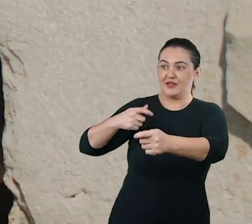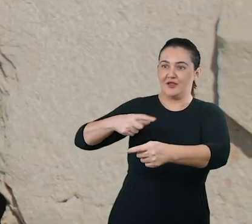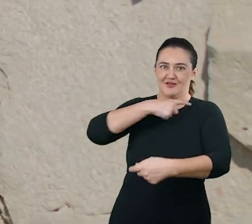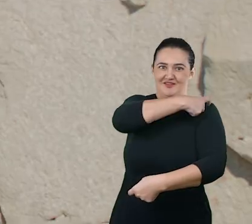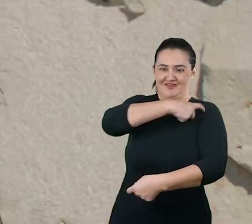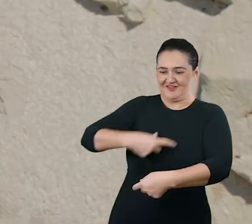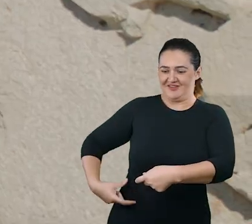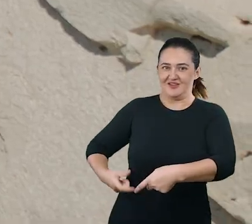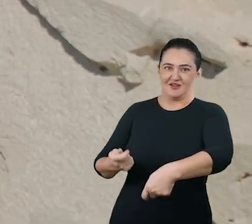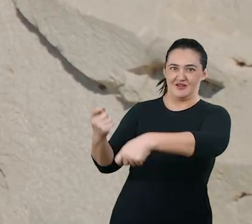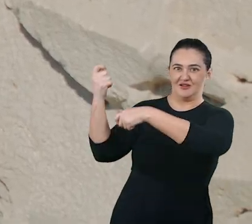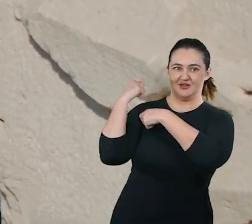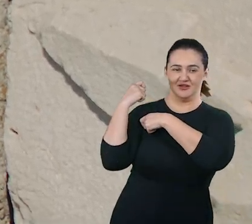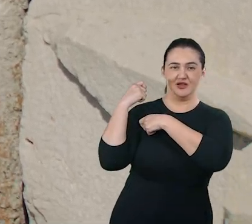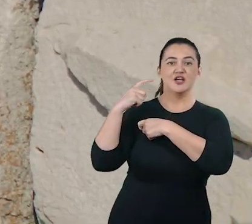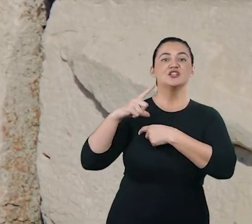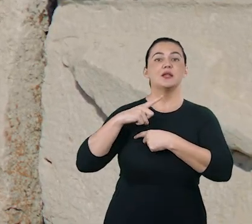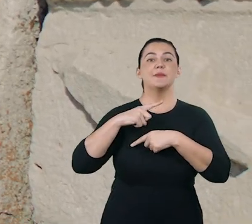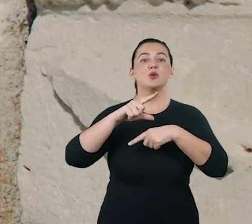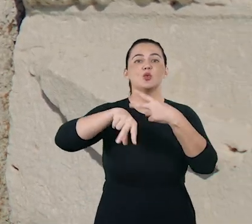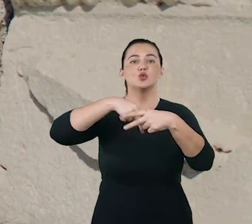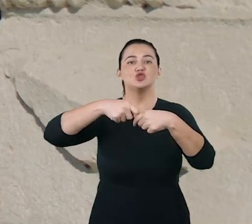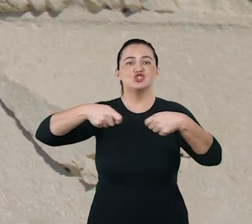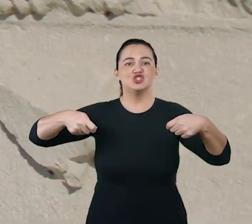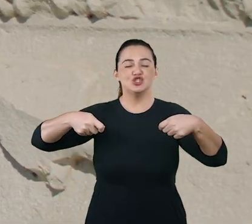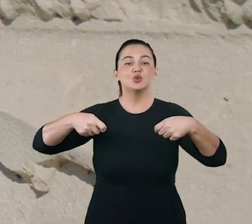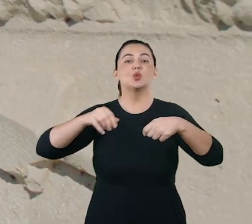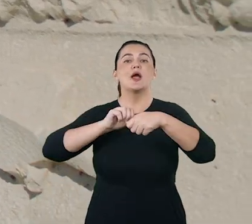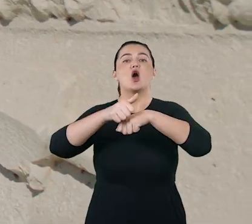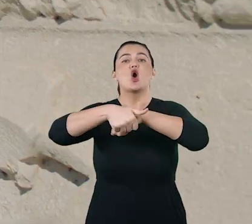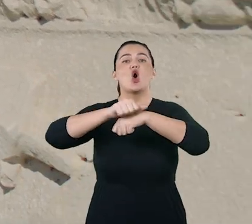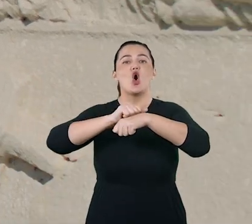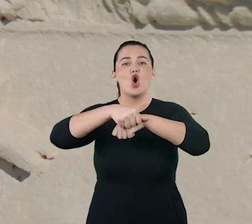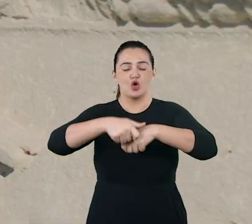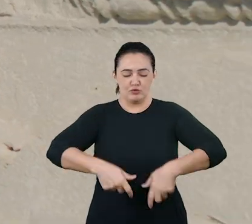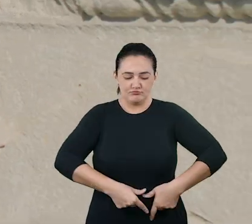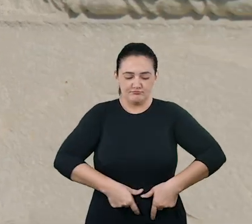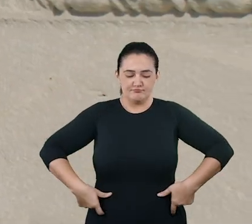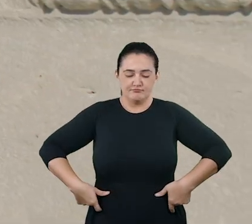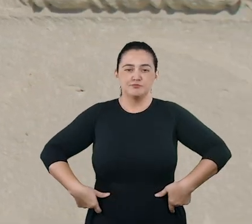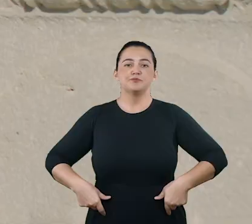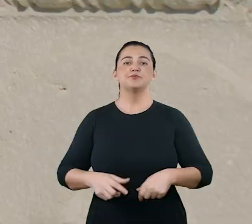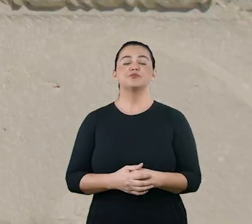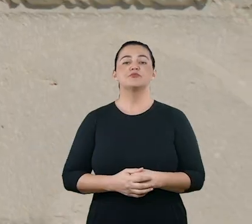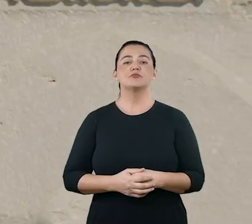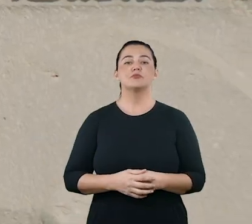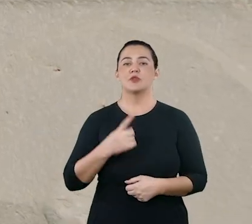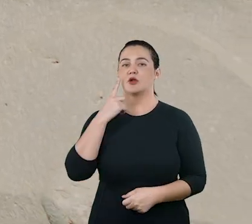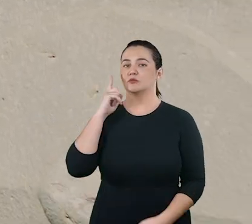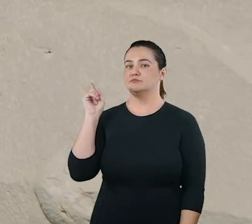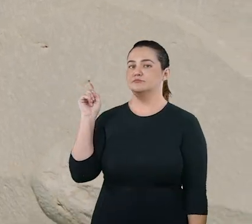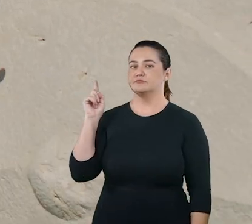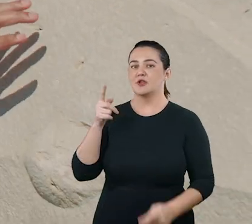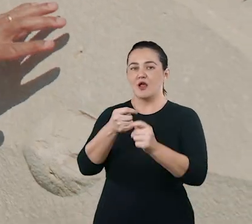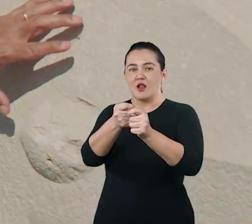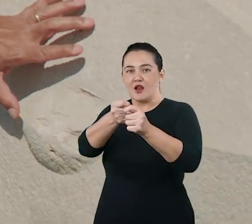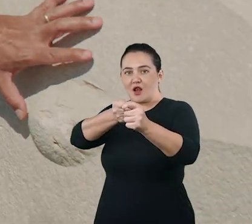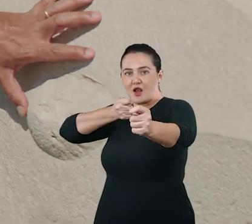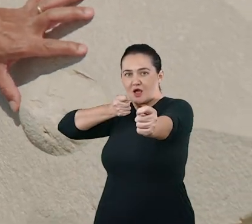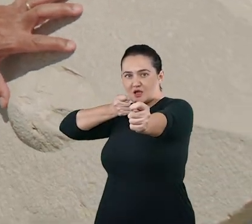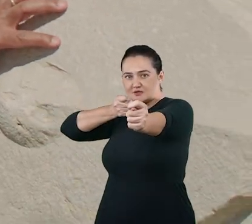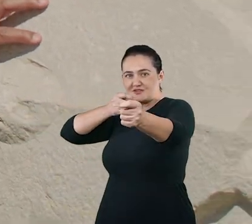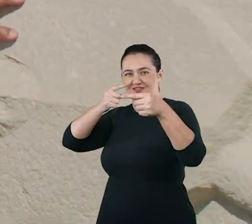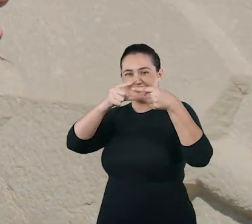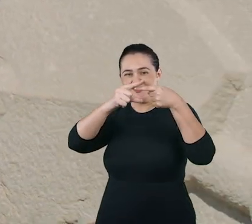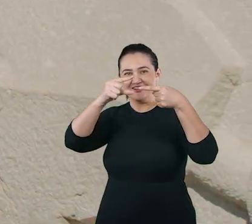tira de couro, onde ele amarrava o lugar para colocar o suporte de flechas. Aqui você tem uma lança e também